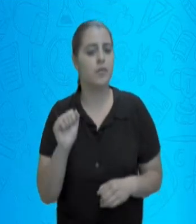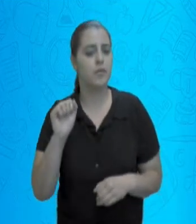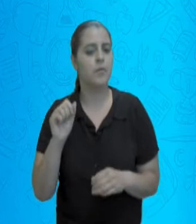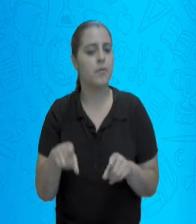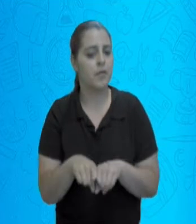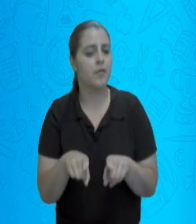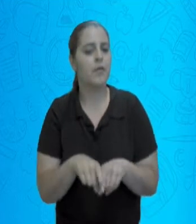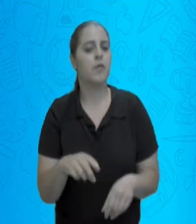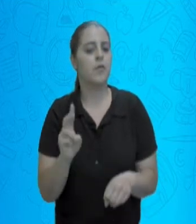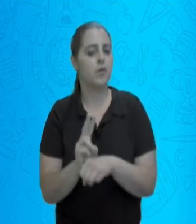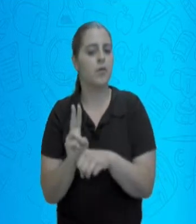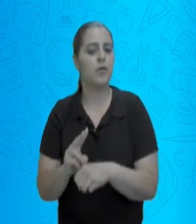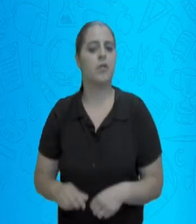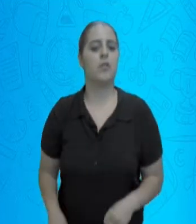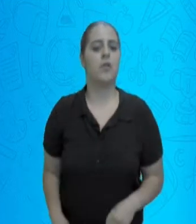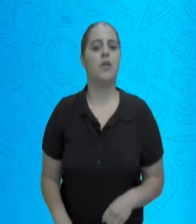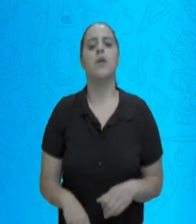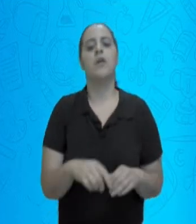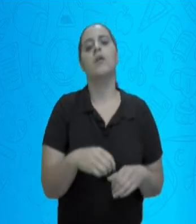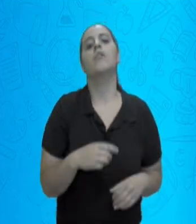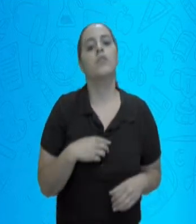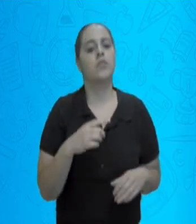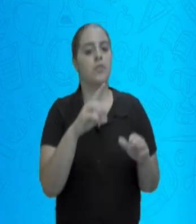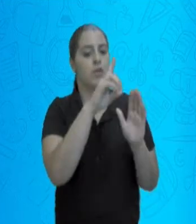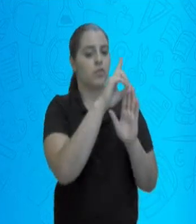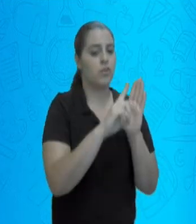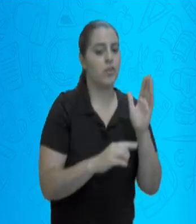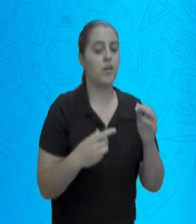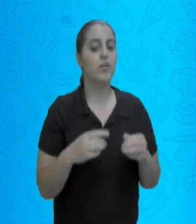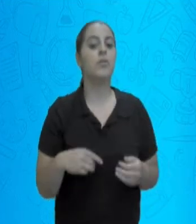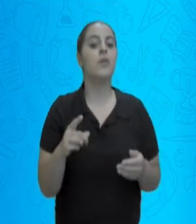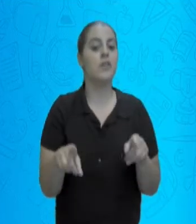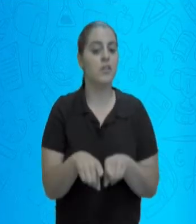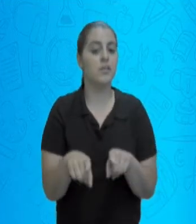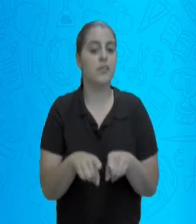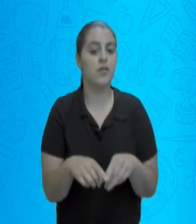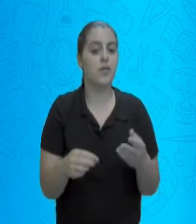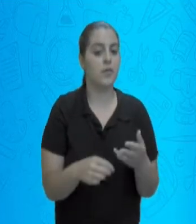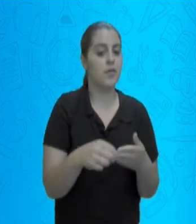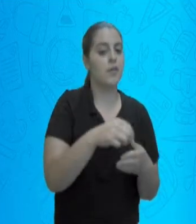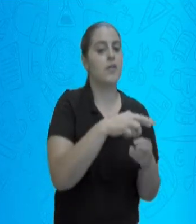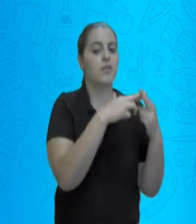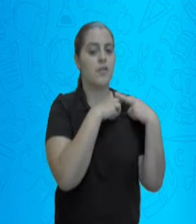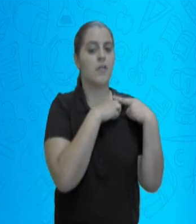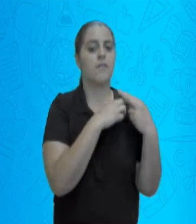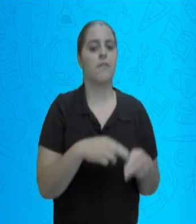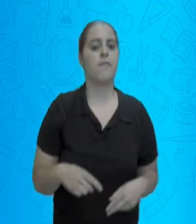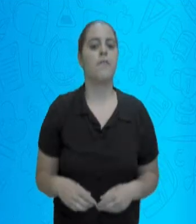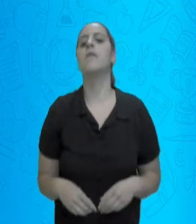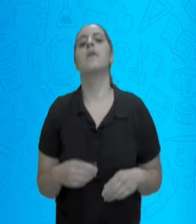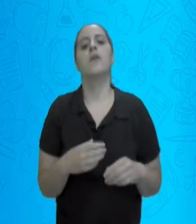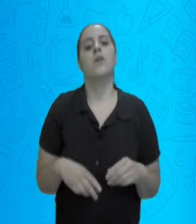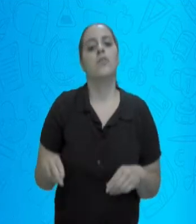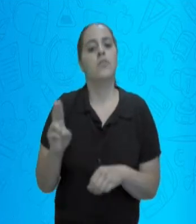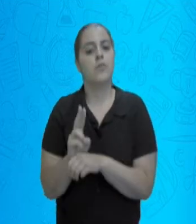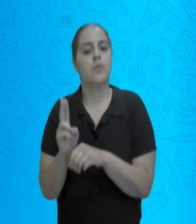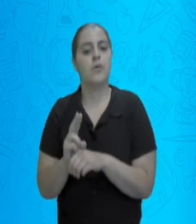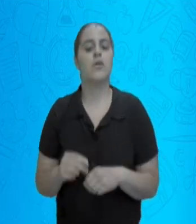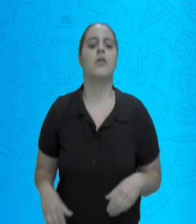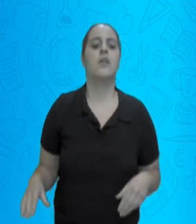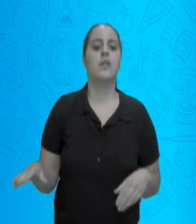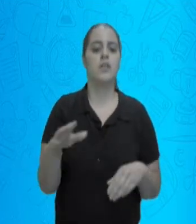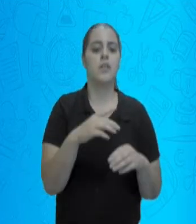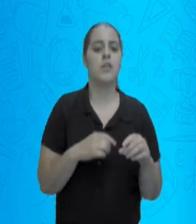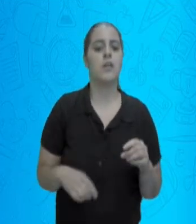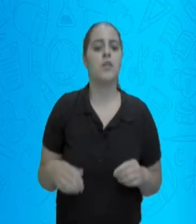Então, a gente tem como dever cuidar desse meio ambiente e dos patrimônios públicos do nosso país.